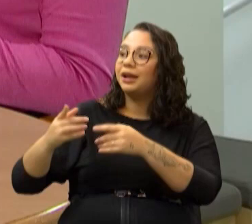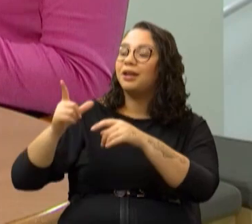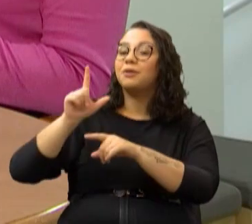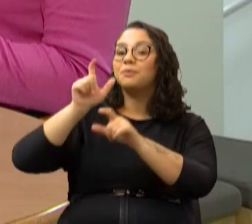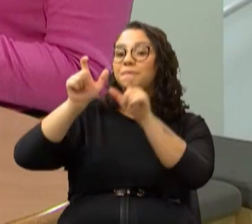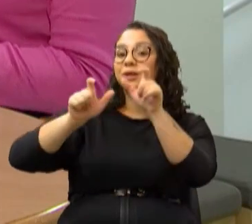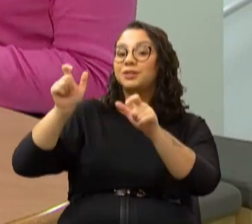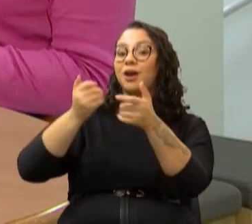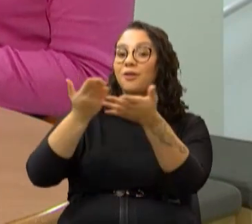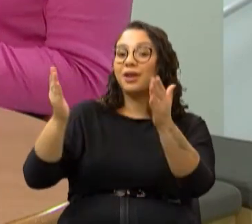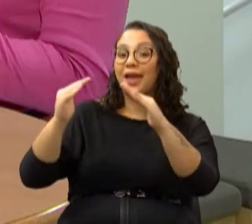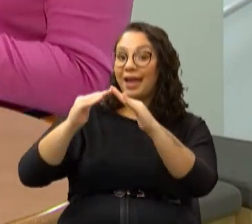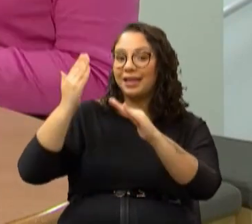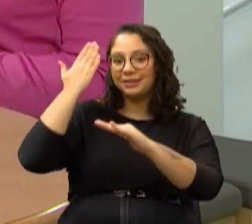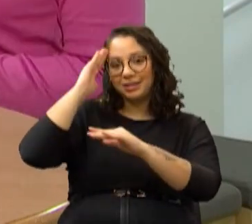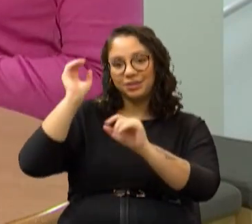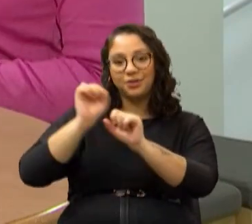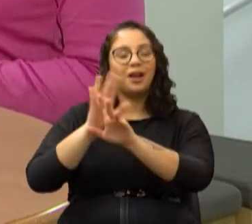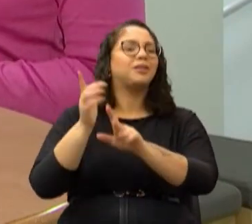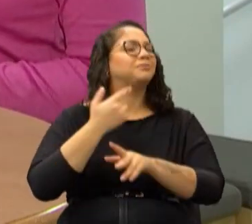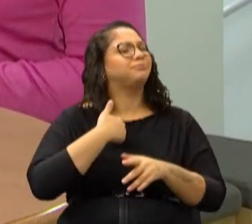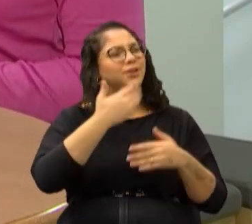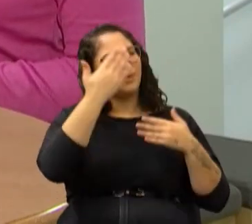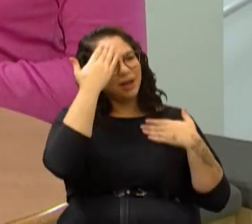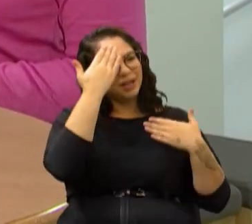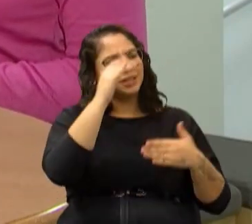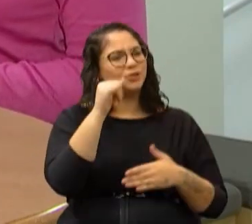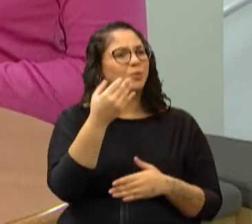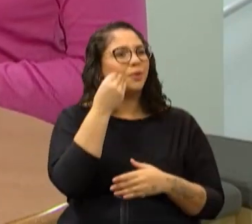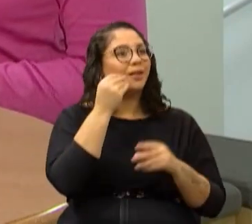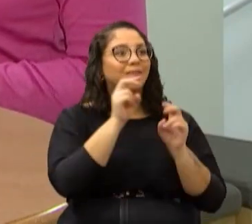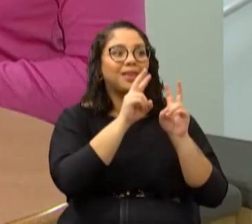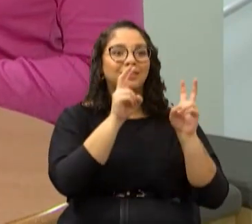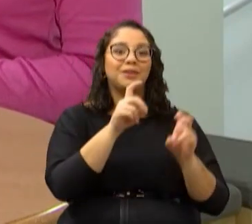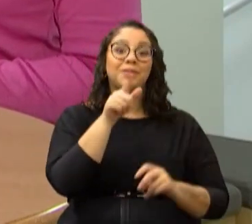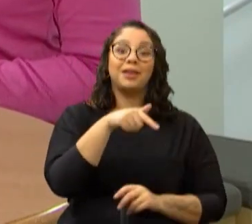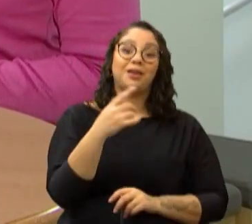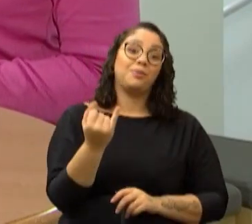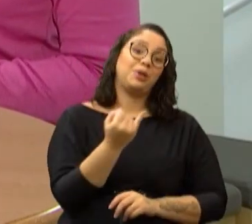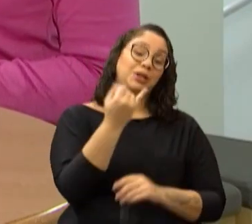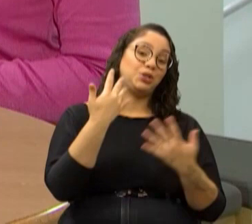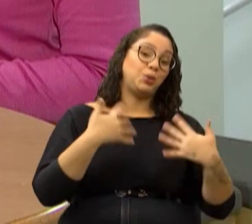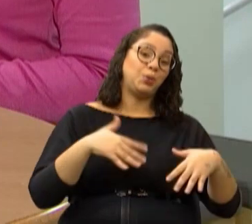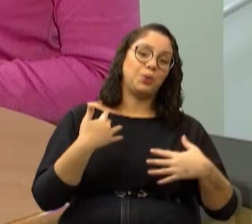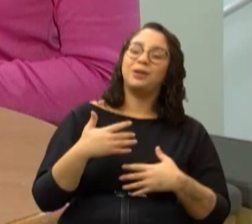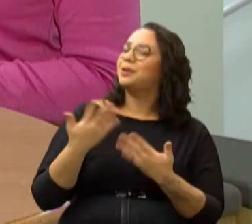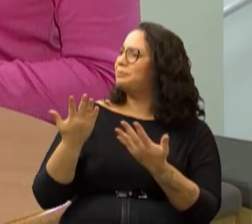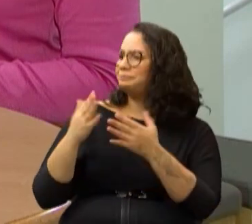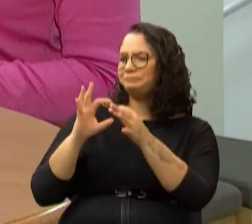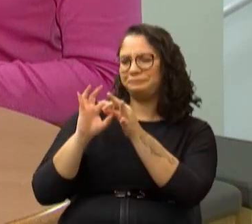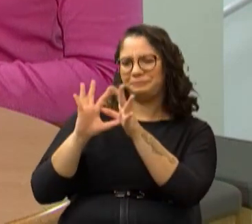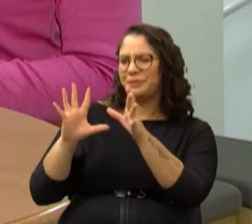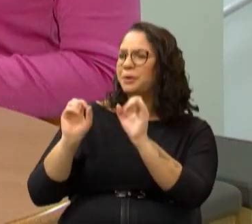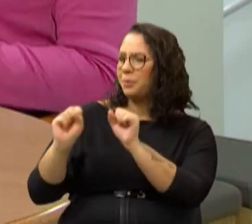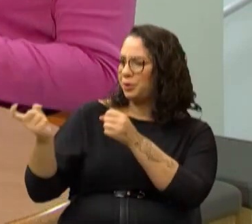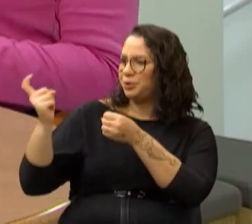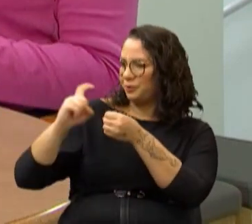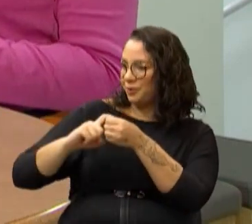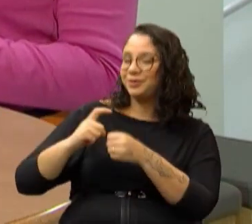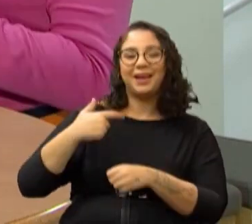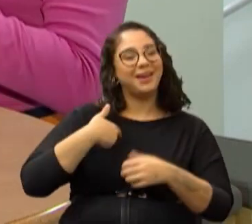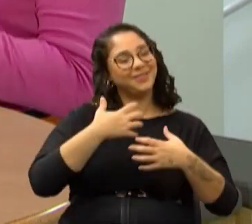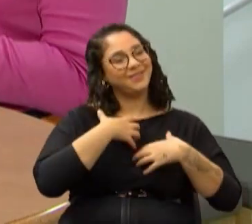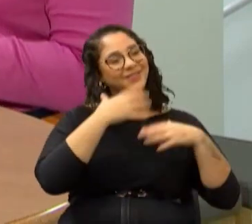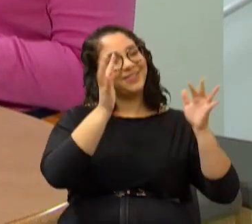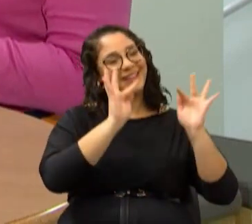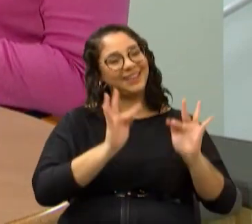que ficou bem explicado, o pessoal do outro lado deve ter entendido. Legal, Dalila. Eu que agradeço a oportunidade de falar desse assunto que é tão importante. As portas